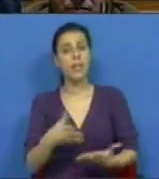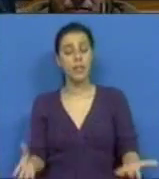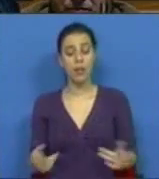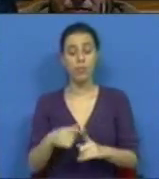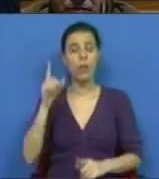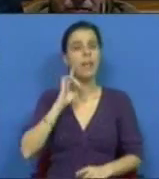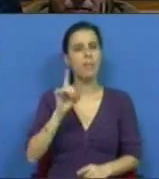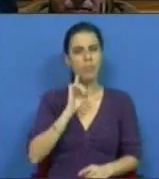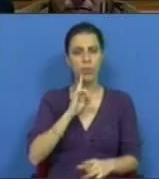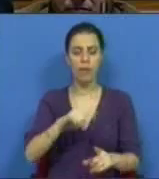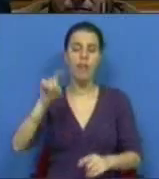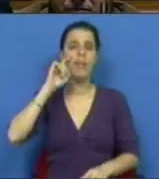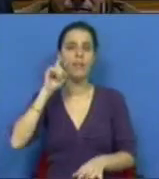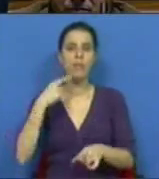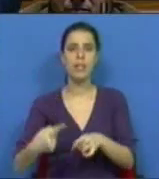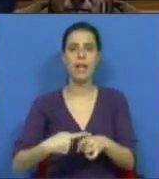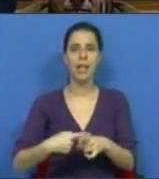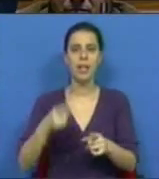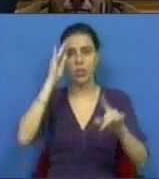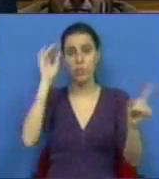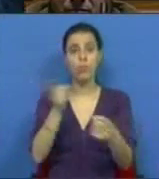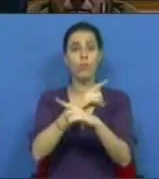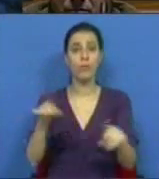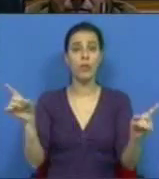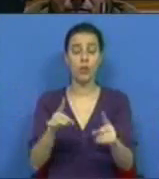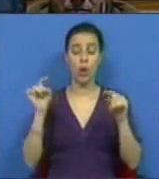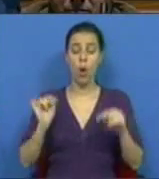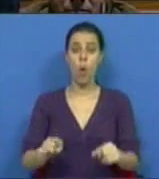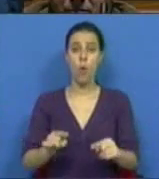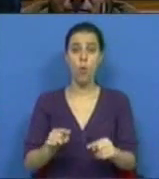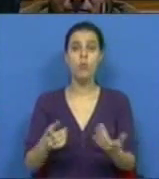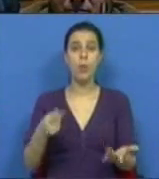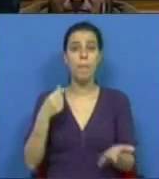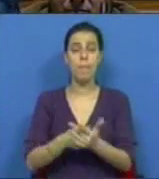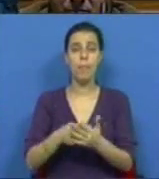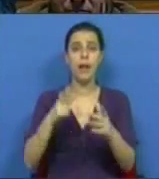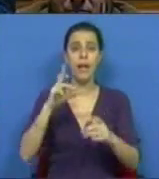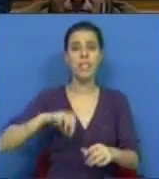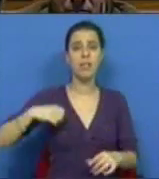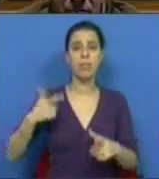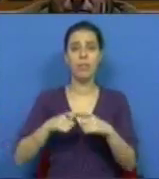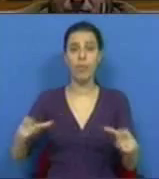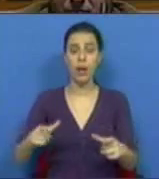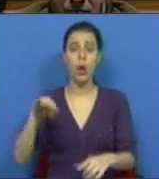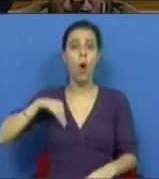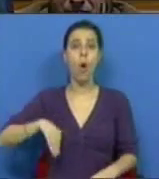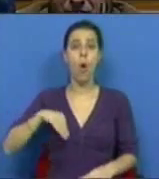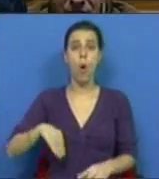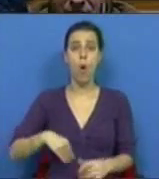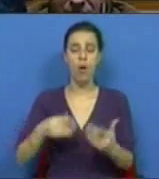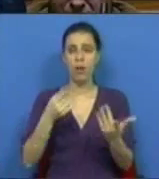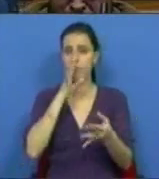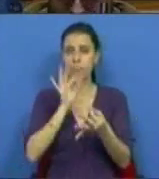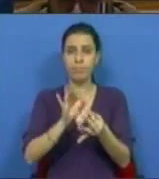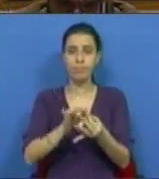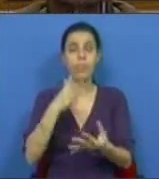que é importantíssima a defesa dos interesses dos professores, que hoje estão a ser pagos a recibos verdes e a ordenados